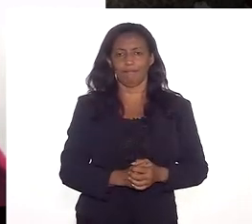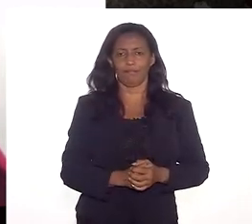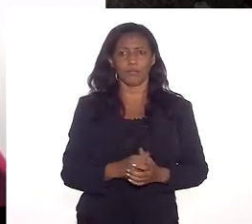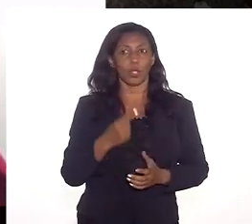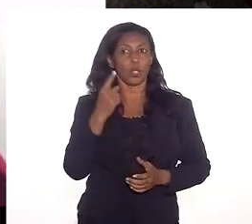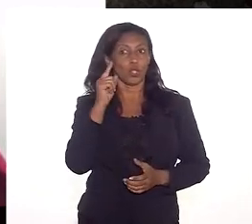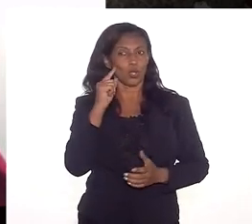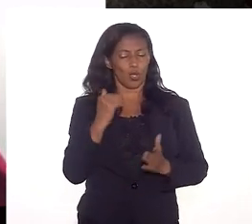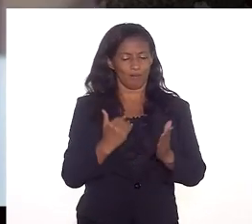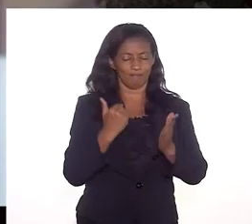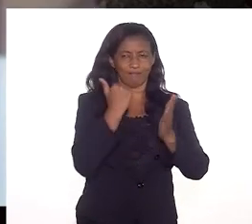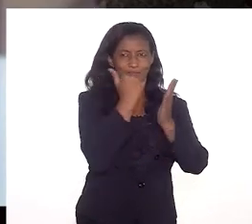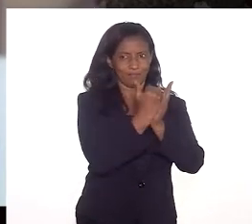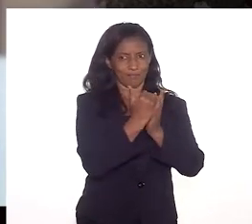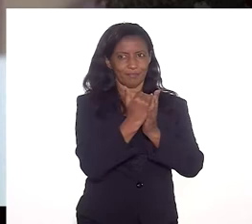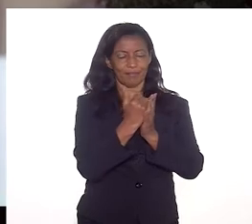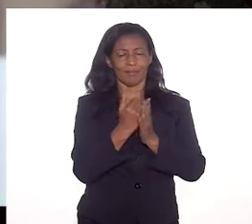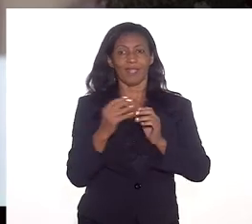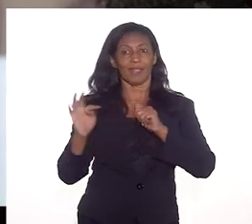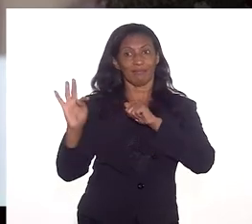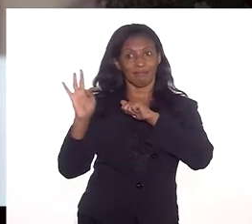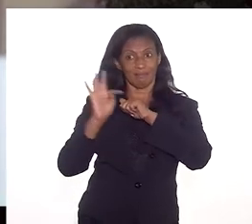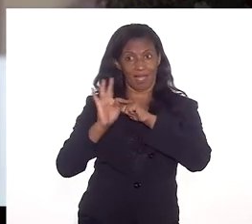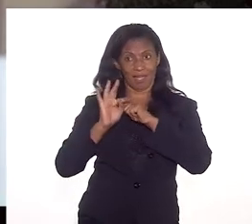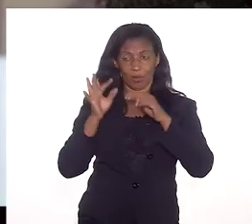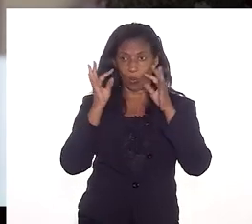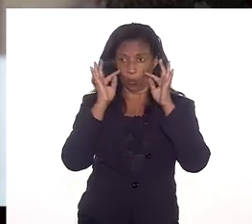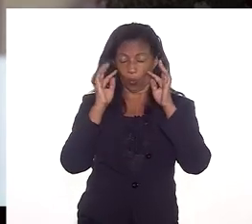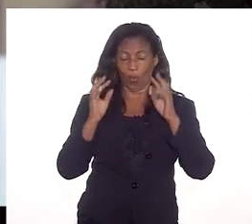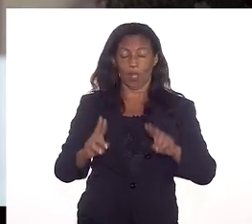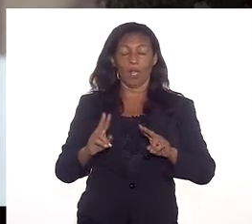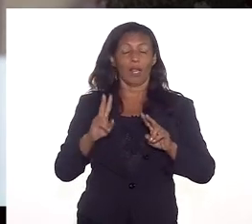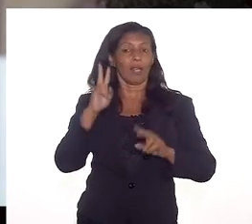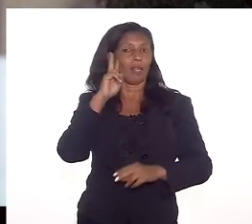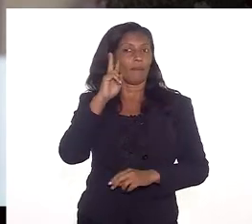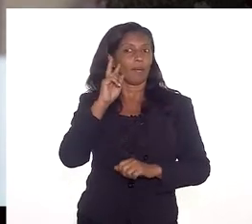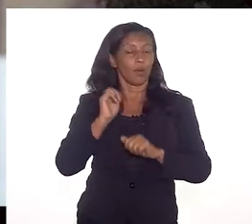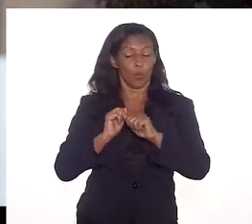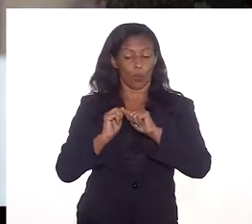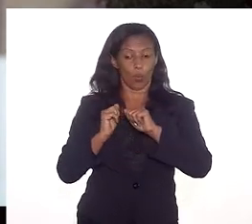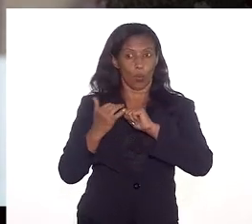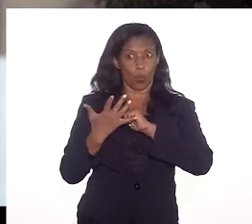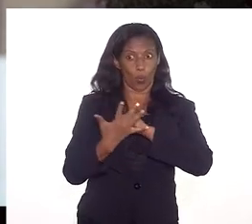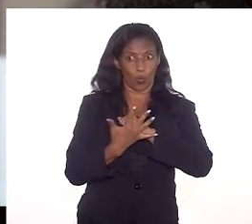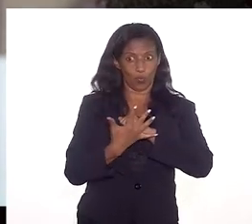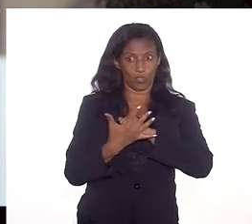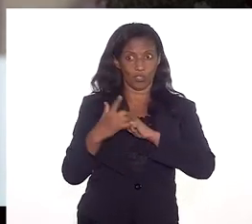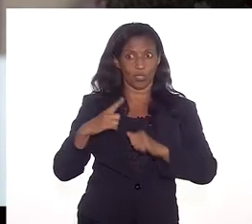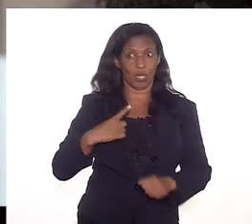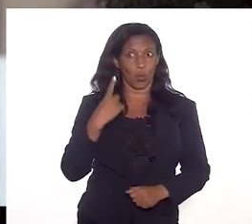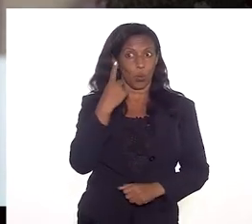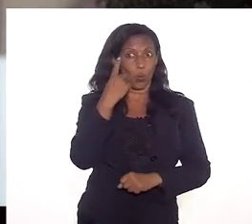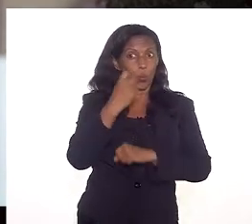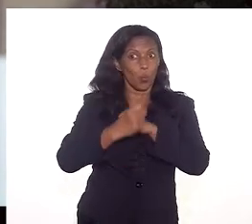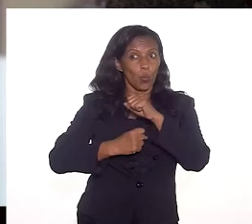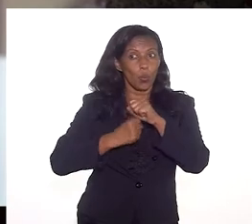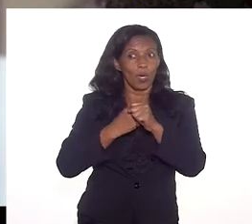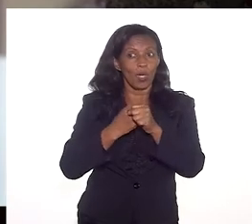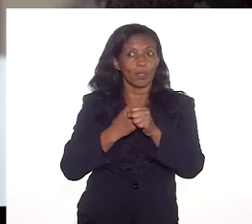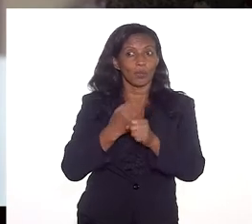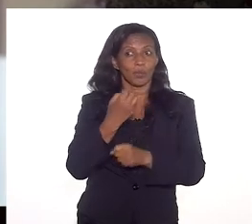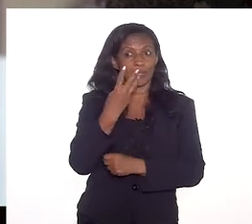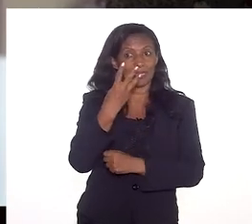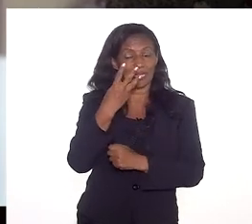Eu queria só complementar, do ponto de vista técnico, só lembrando que a COVID ela tem 1 ano e 3 meses, né?